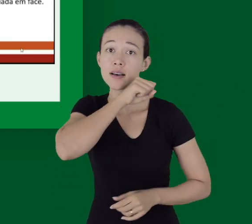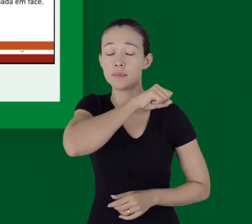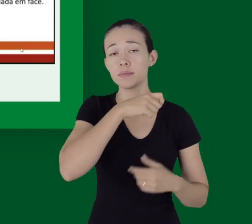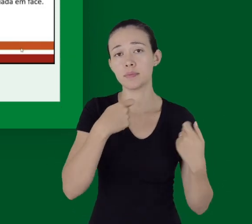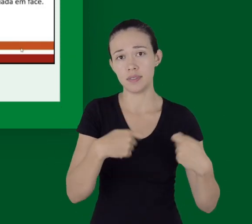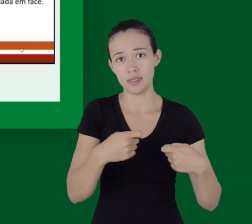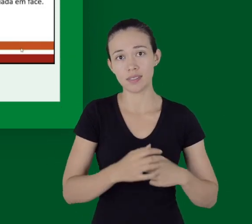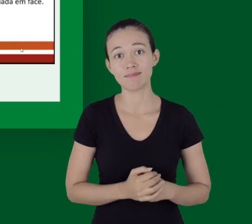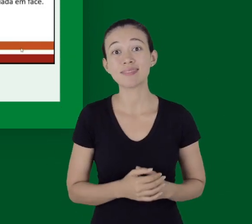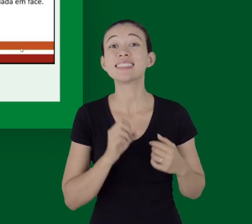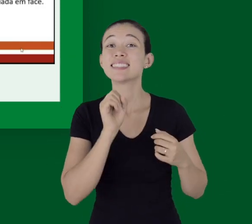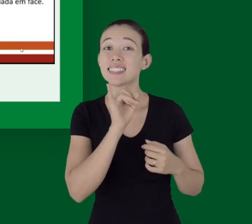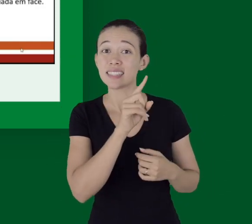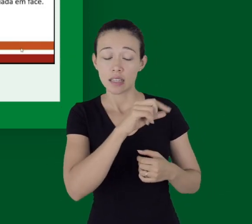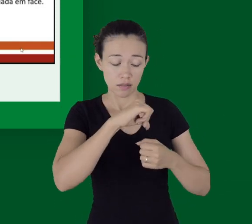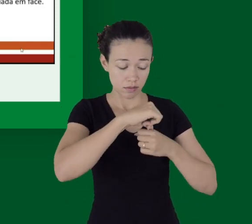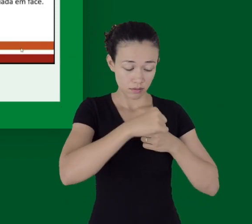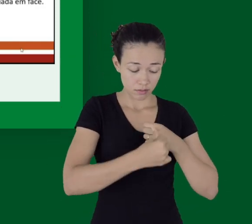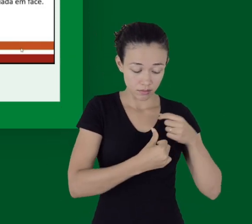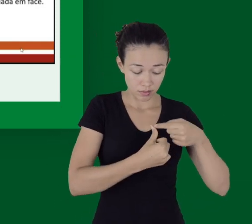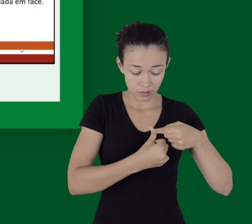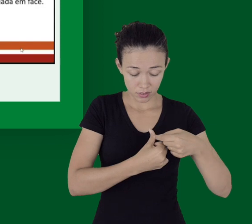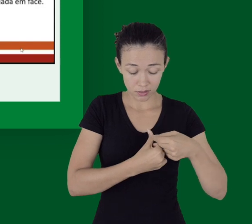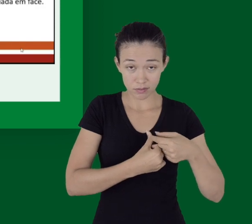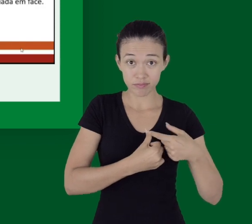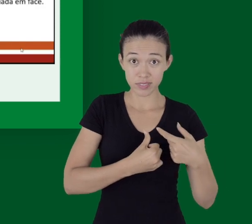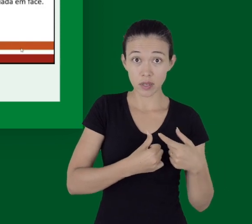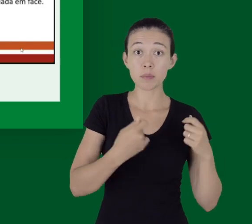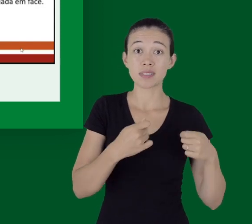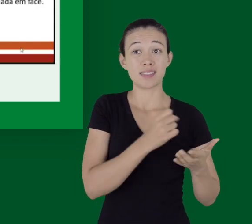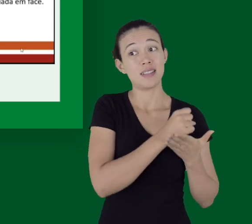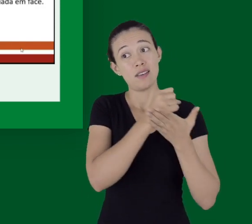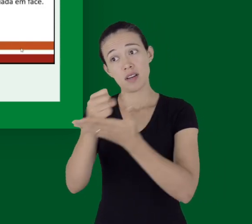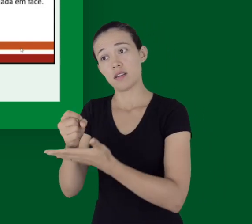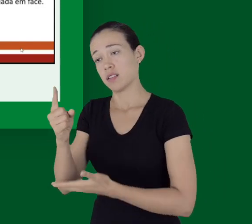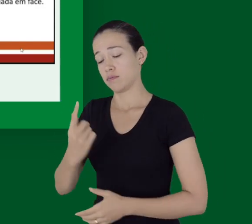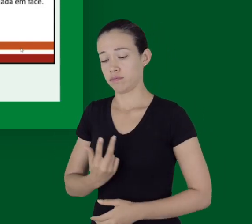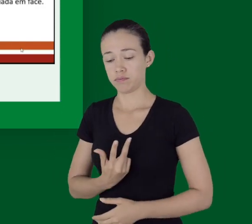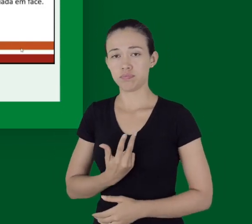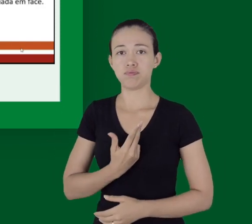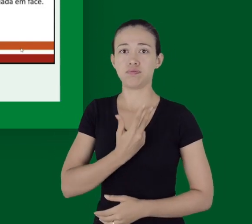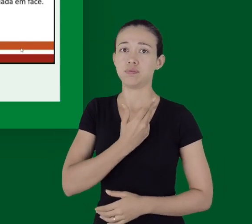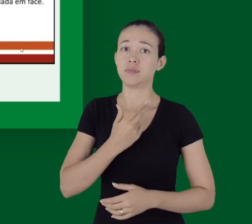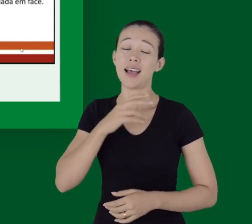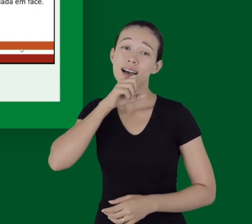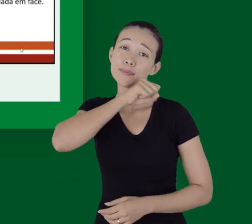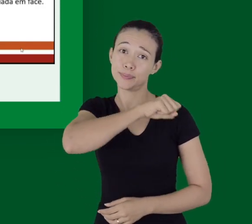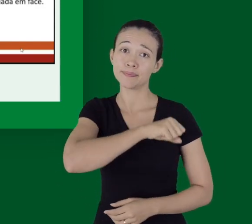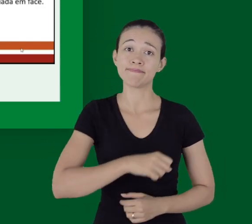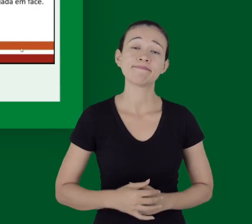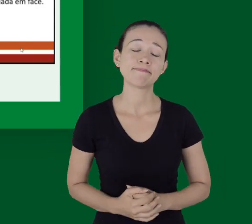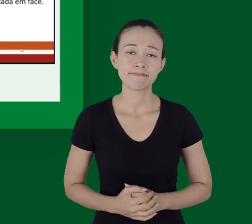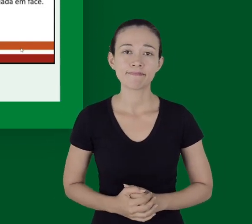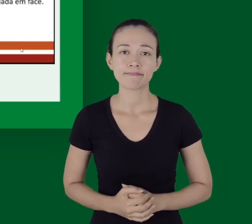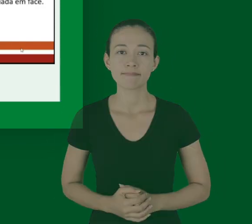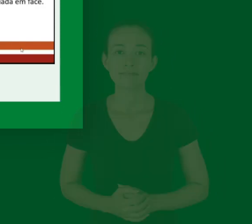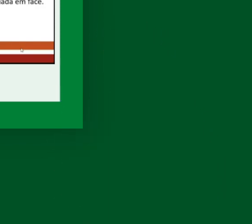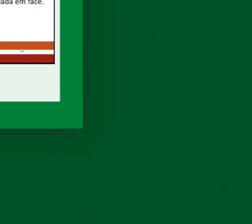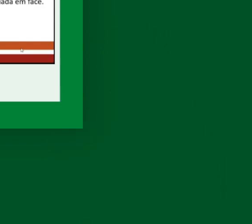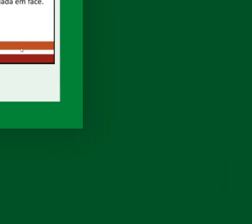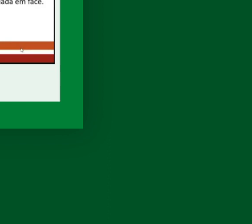se for dissecção, tem que ir para o centro cirúrgico, né? Tem que operar o mais rápido possível. Além disso,